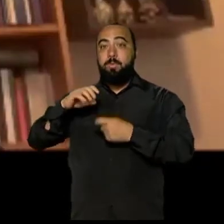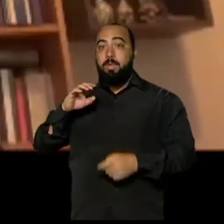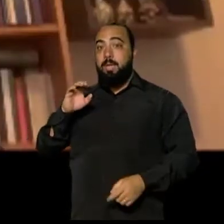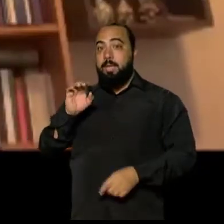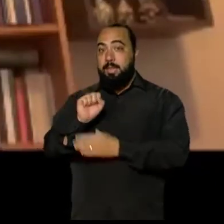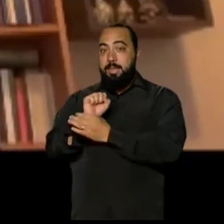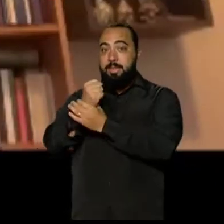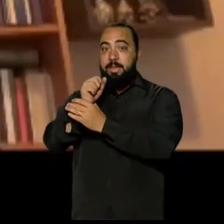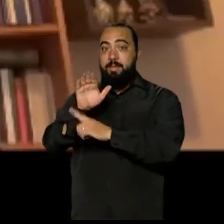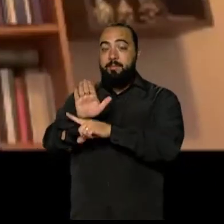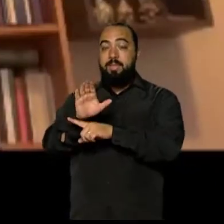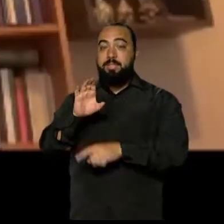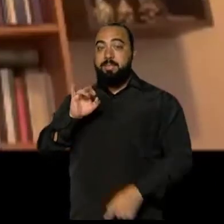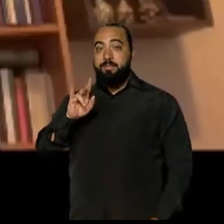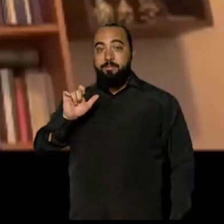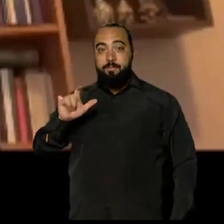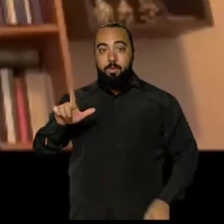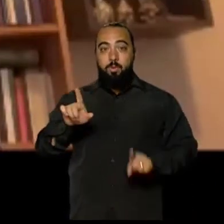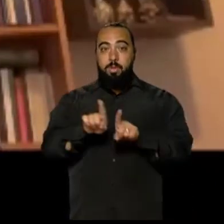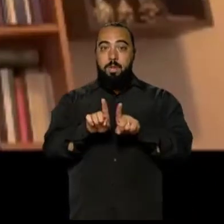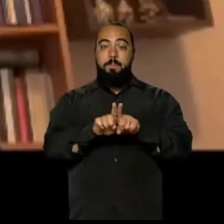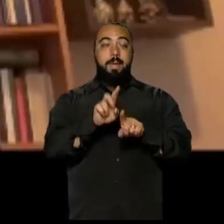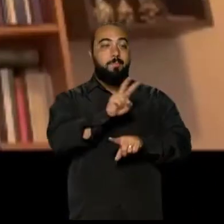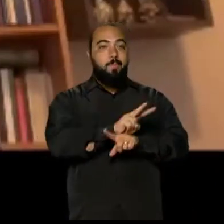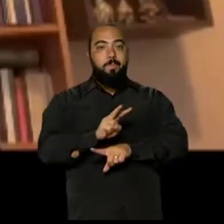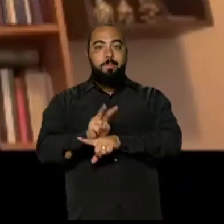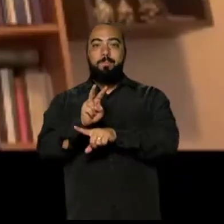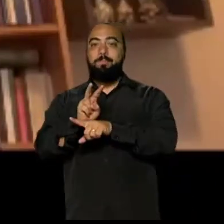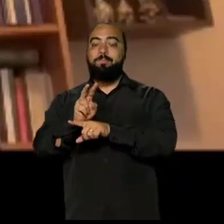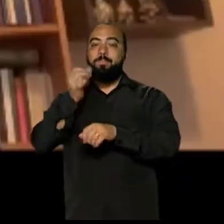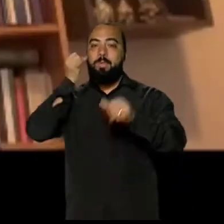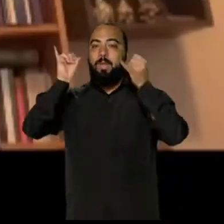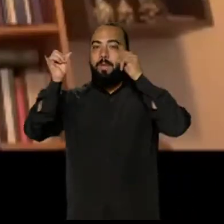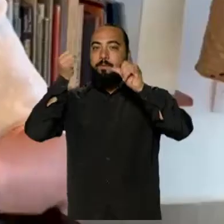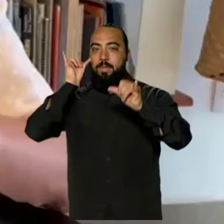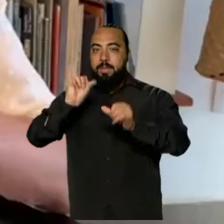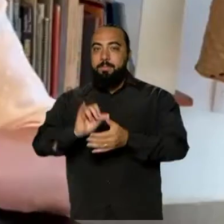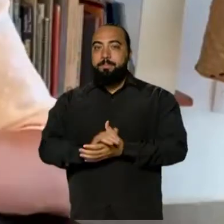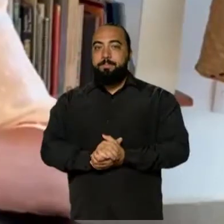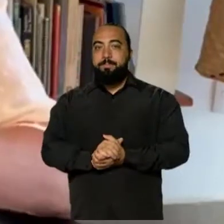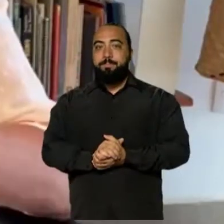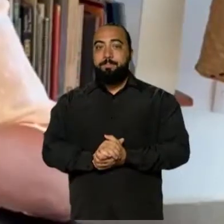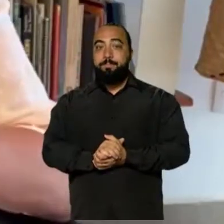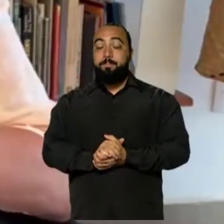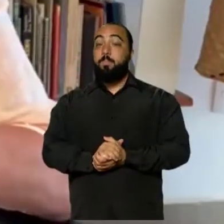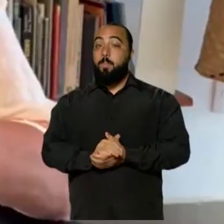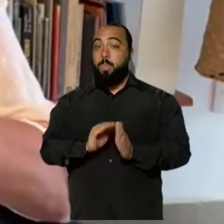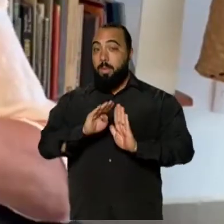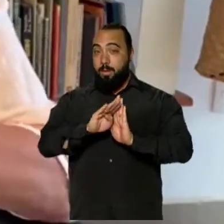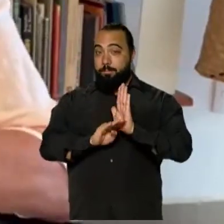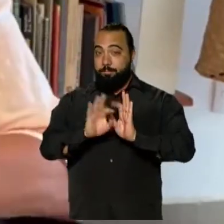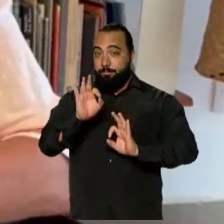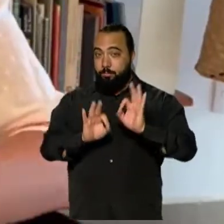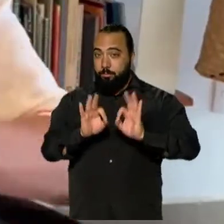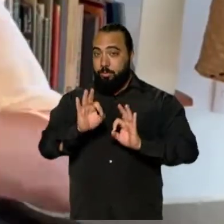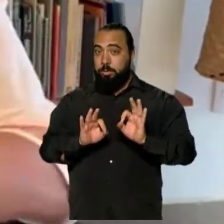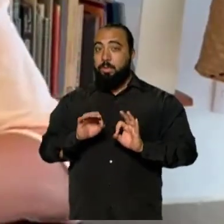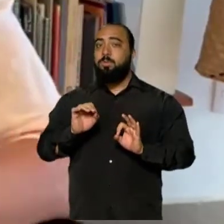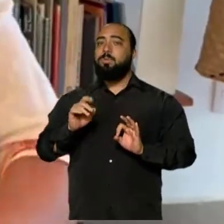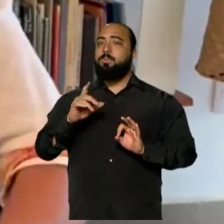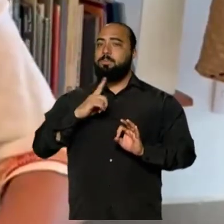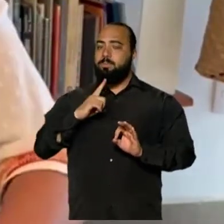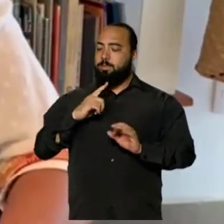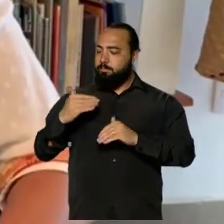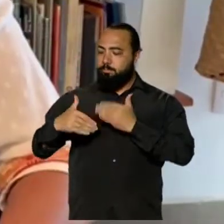o Sistema Nacional de Monitoramento e Prevenção de Desastres. E esse projeto se